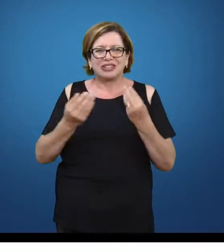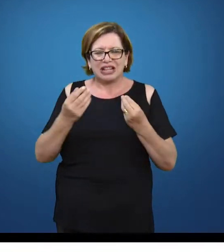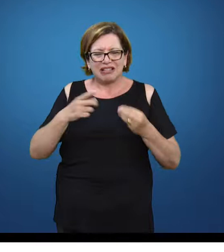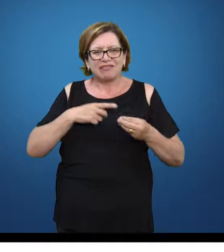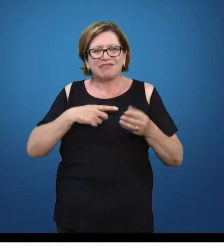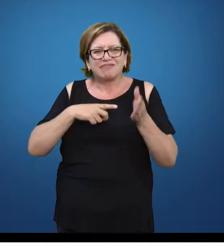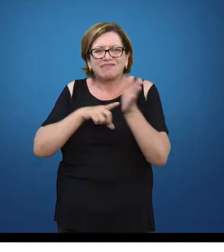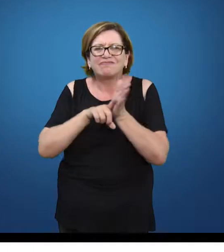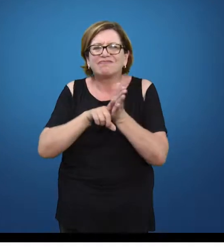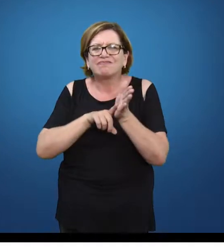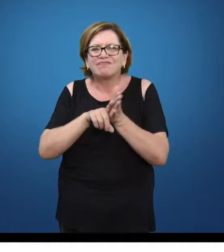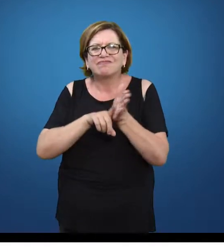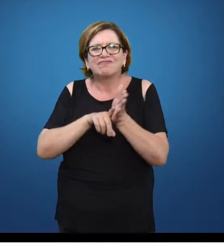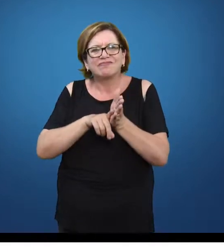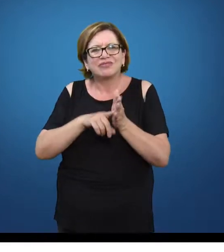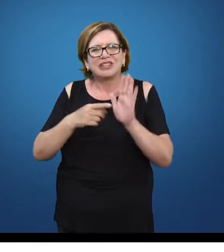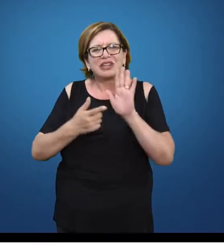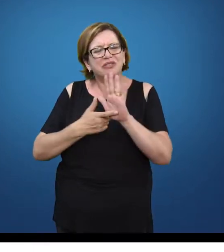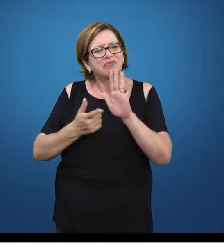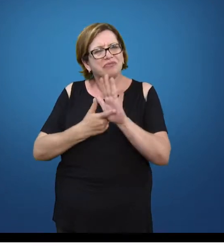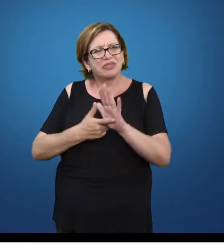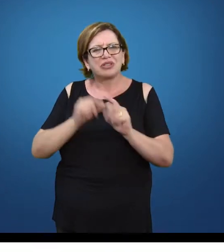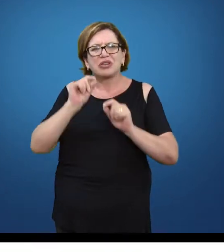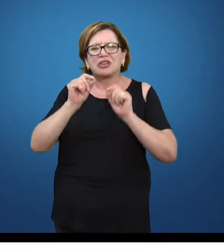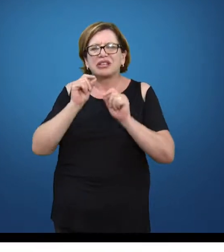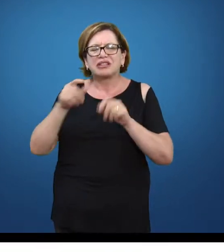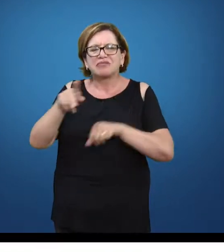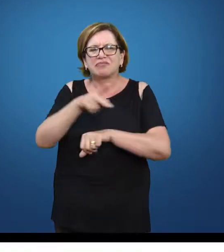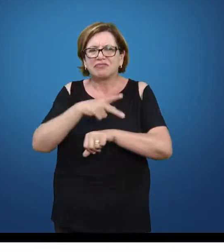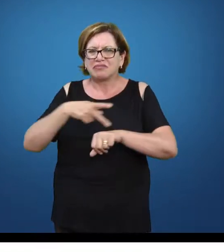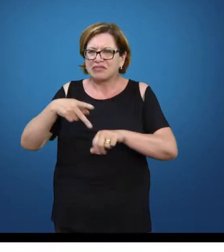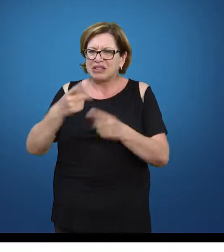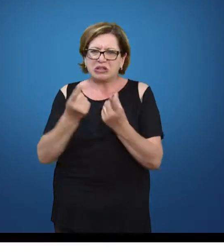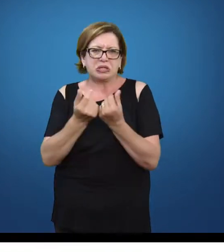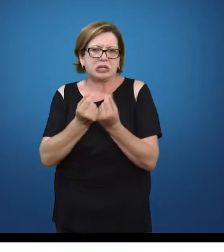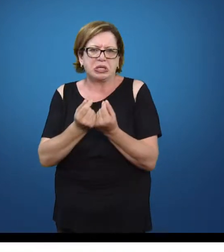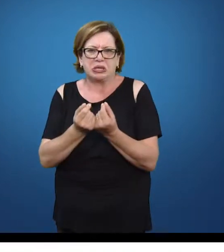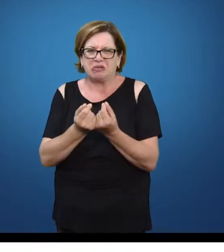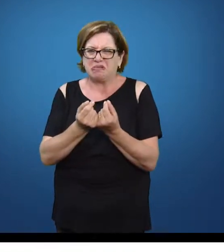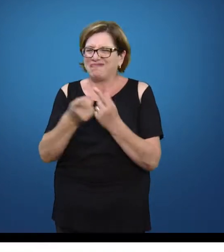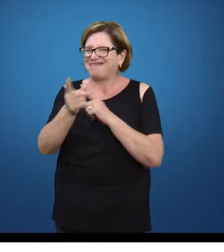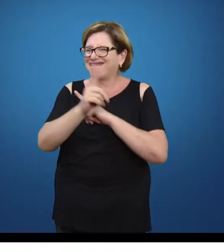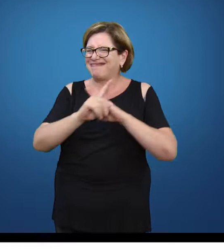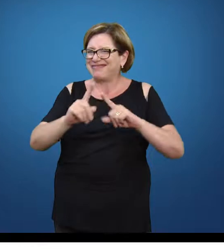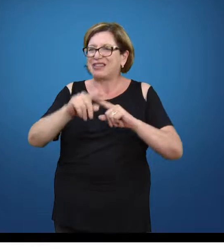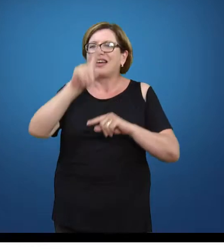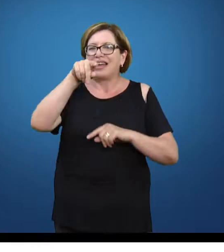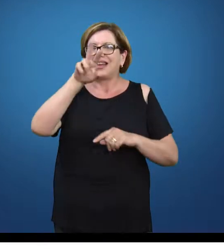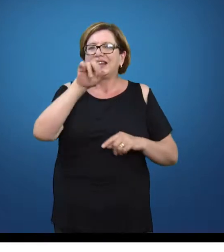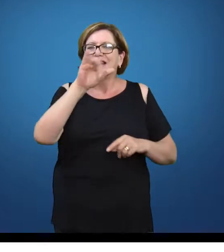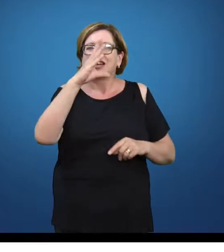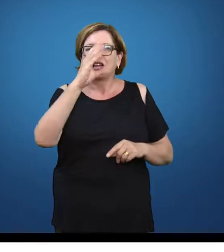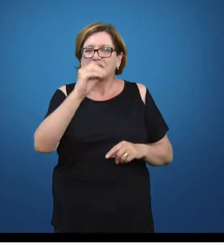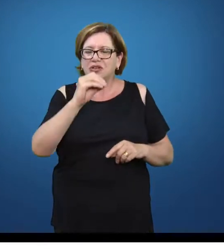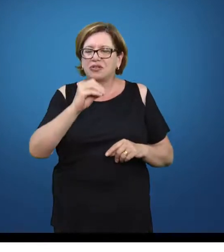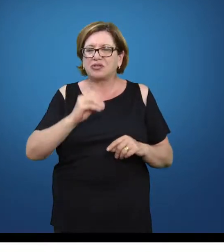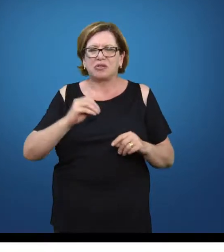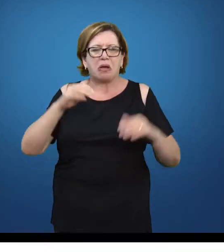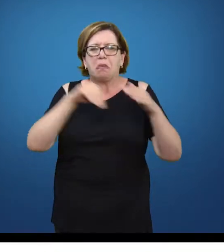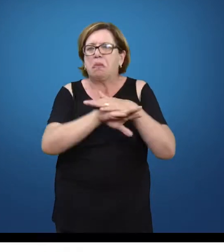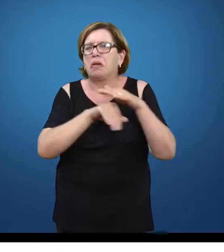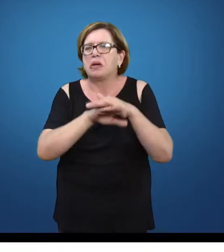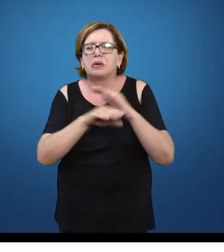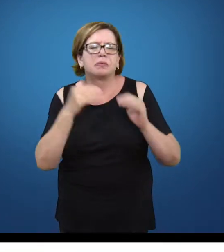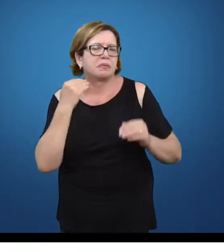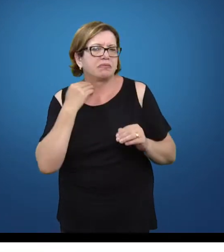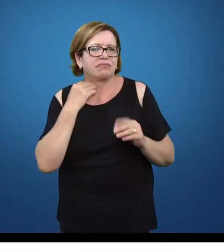estudos, por exemplo, que a riqueza de um país não se mede mais pelo que ele tem reservado no banco,